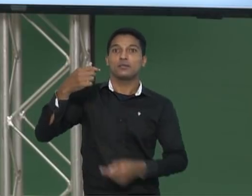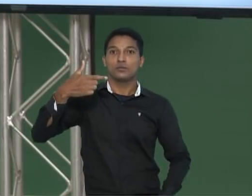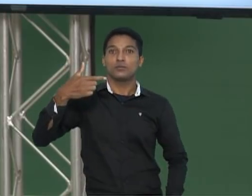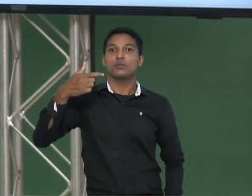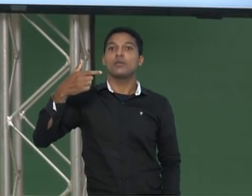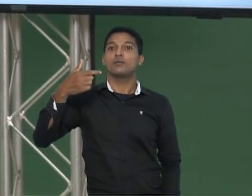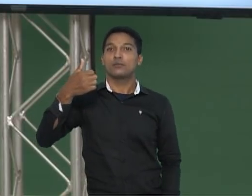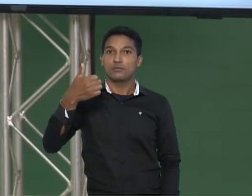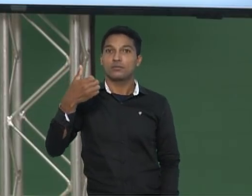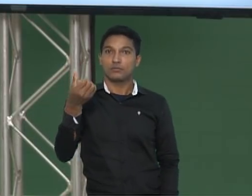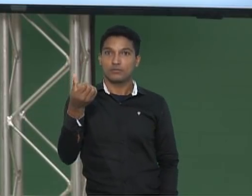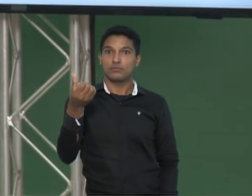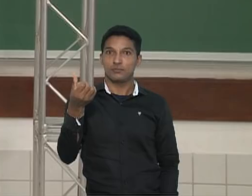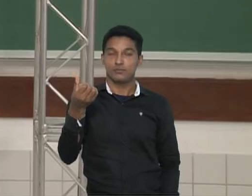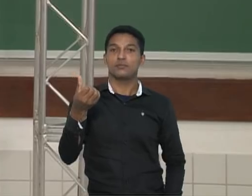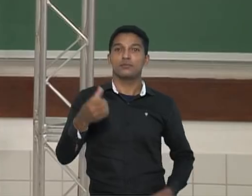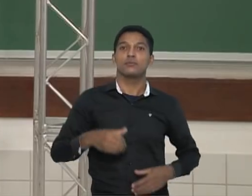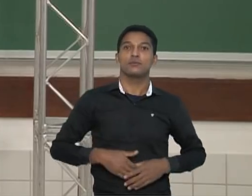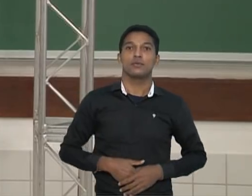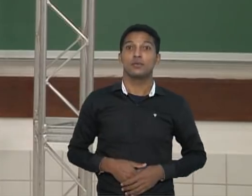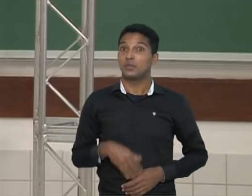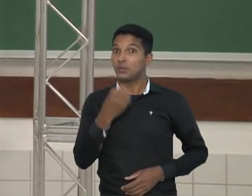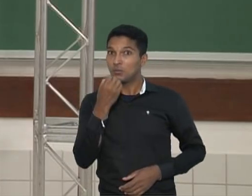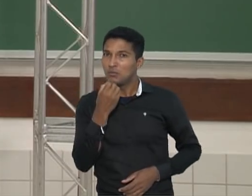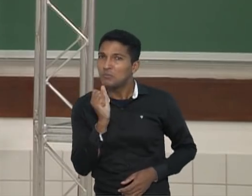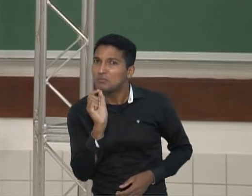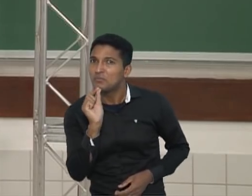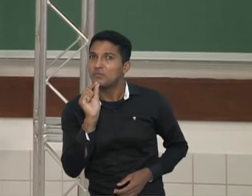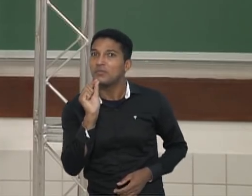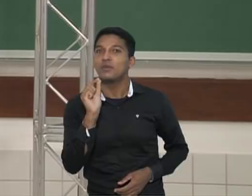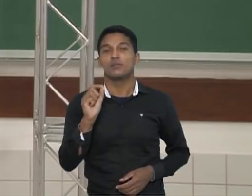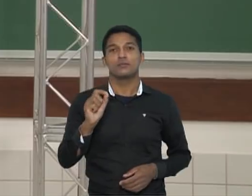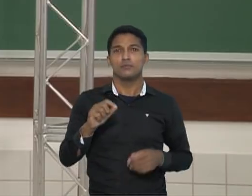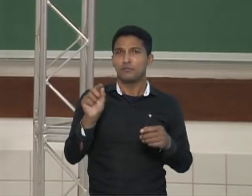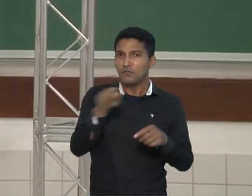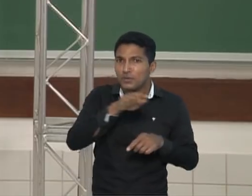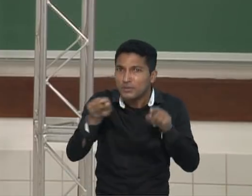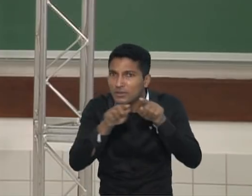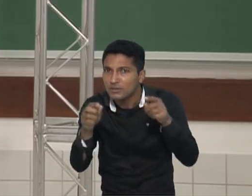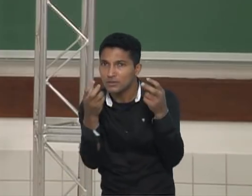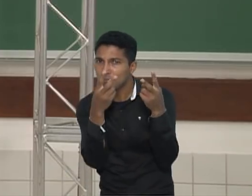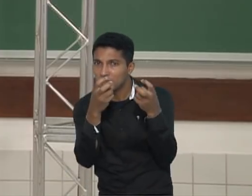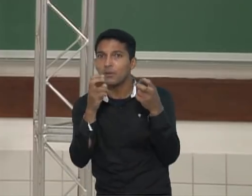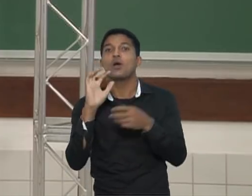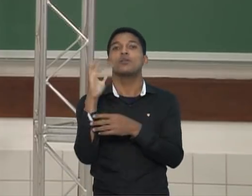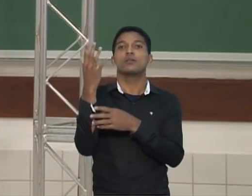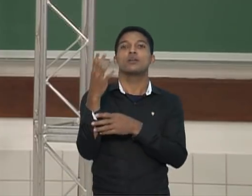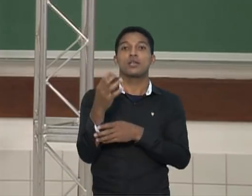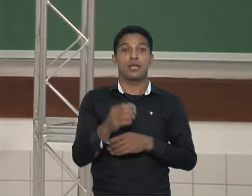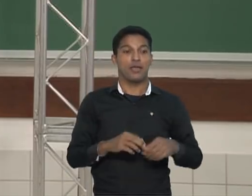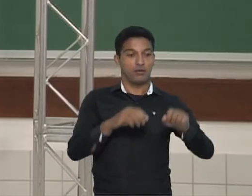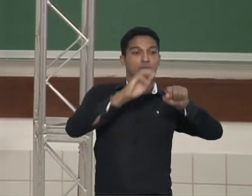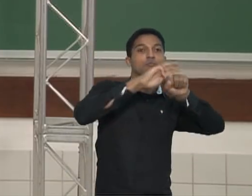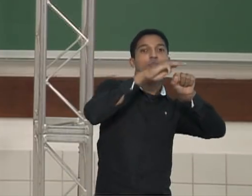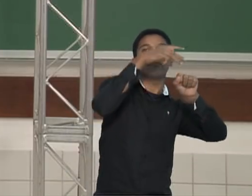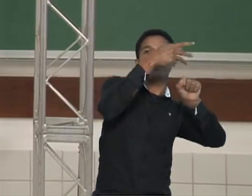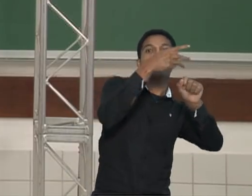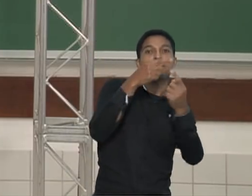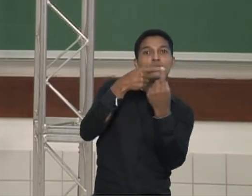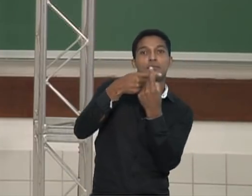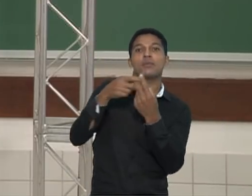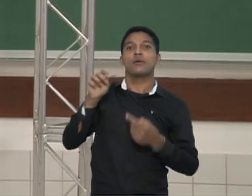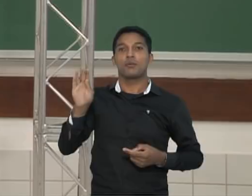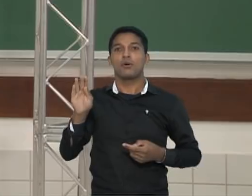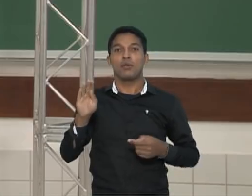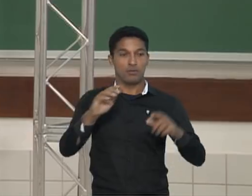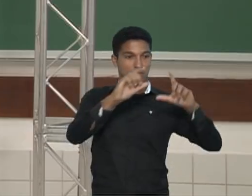216. Bom, vocês podem ter notado o que aconteceu. Vocês resolveram pelo produto notável e deu